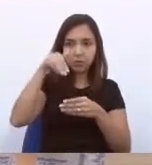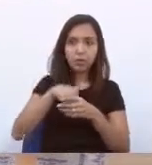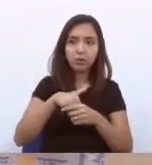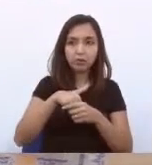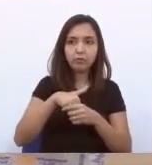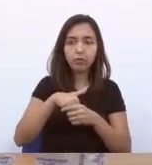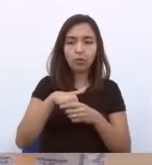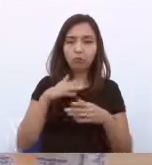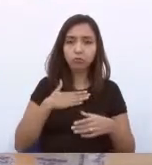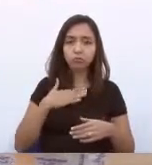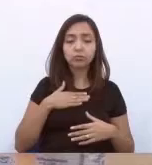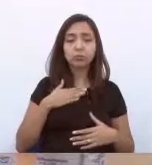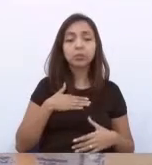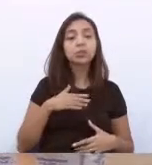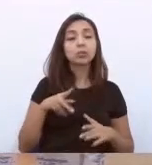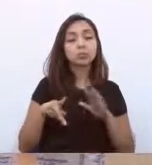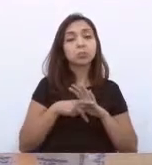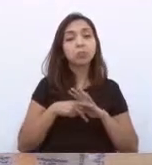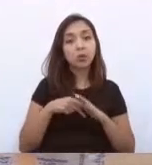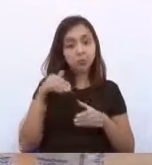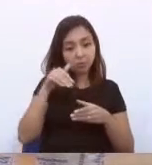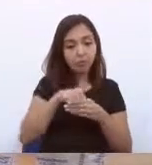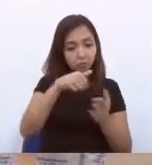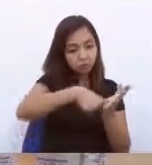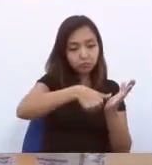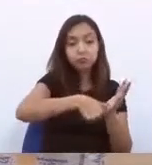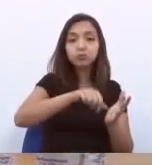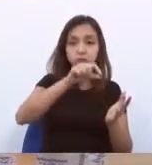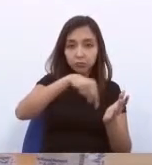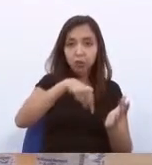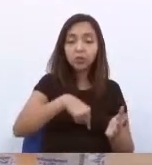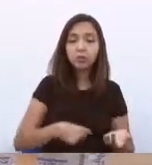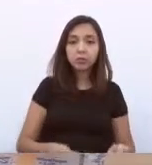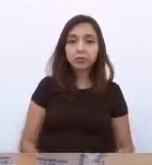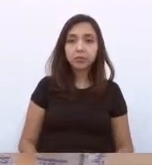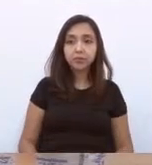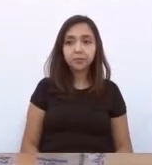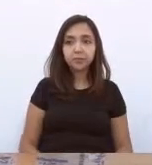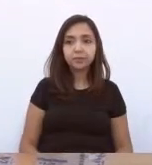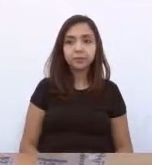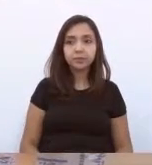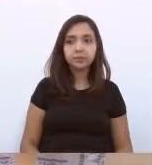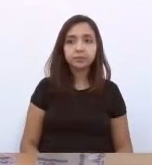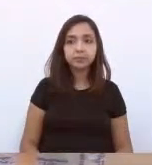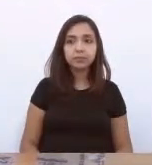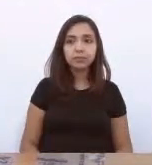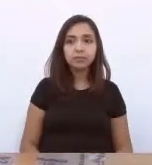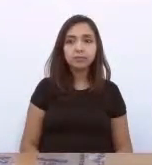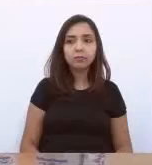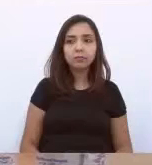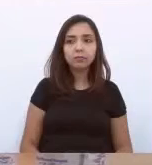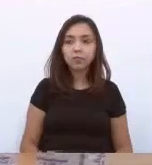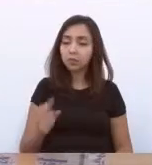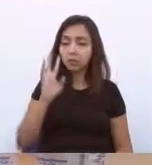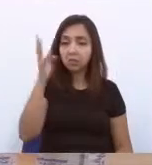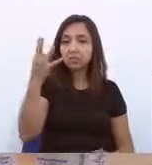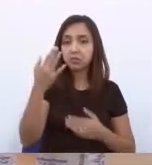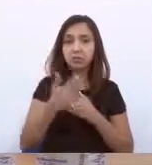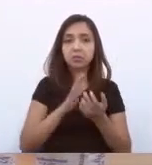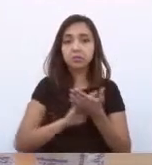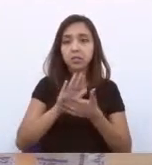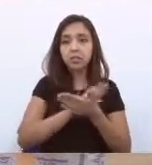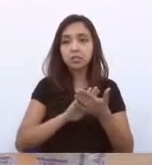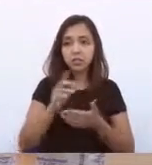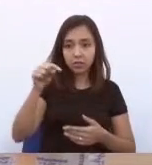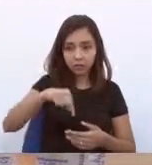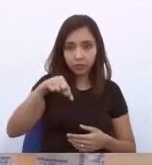um título, eu voto, eu consigo que votar. Eu digito lá, eu voto. Entendeu? E tudo isso não resolveu nada. E eu vim